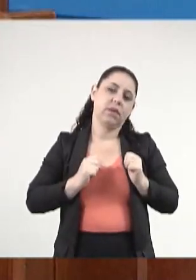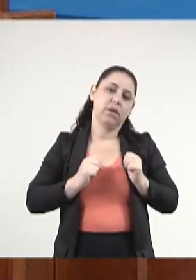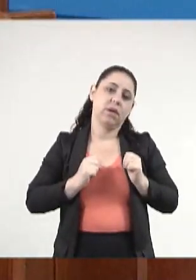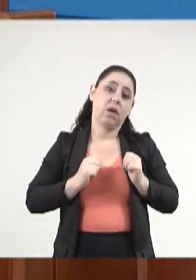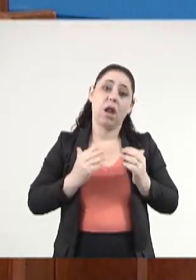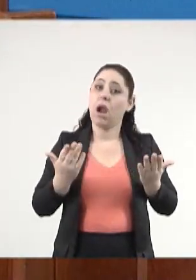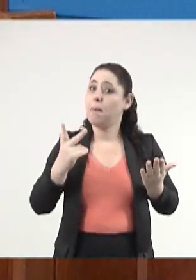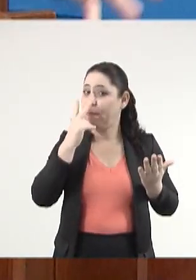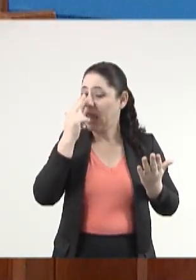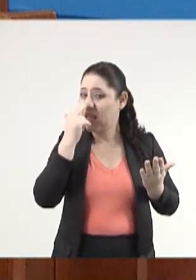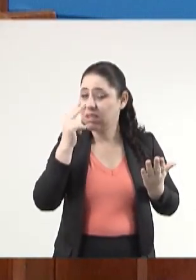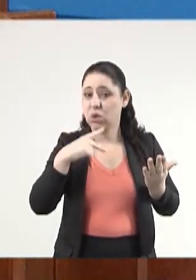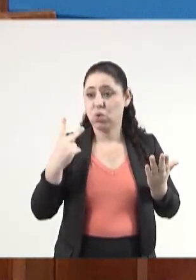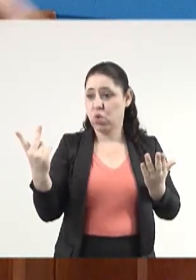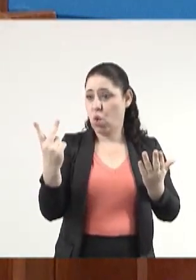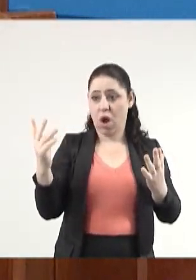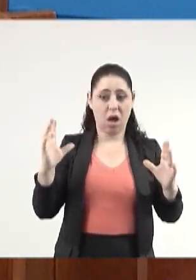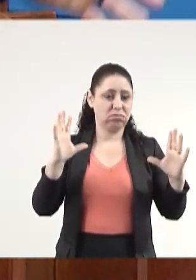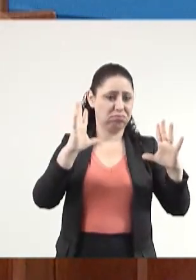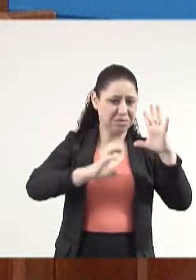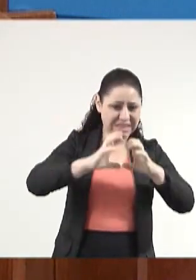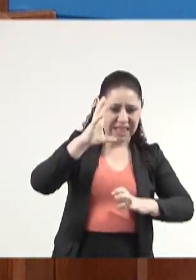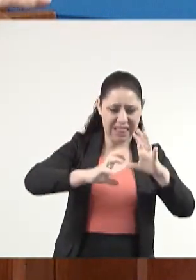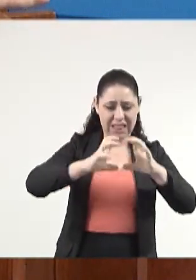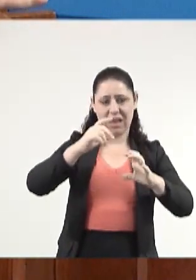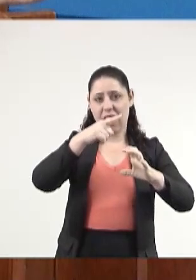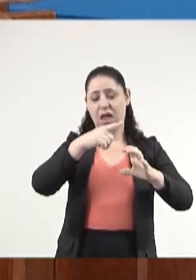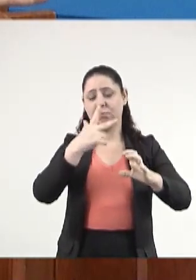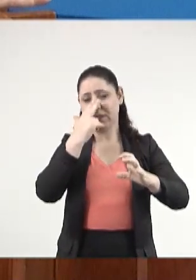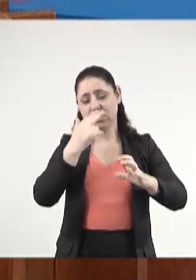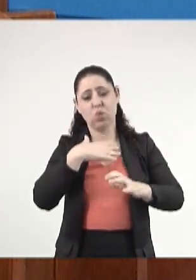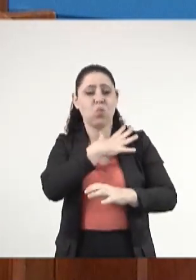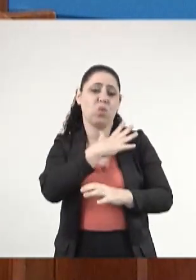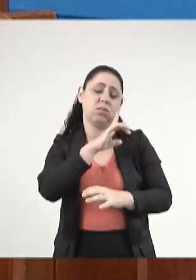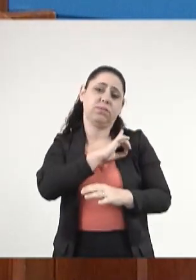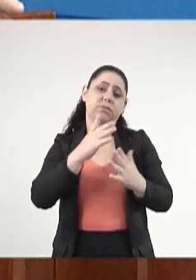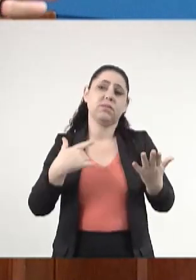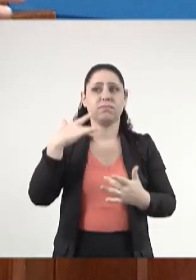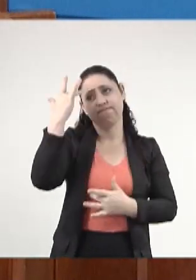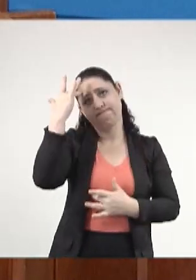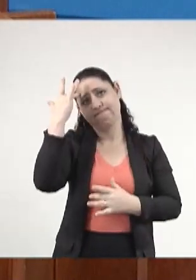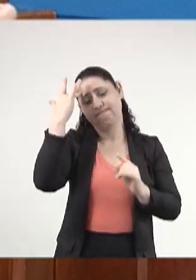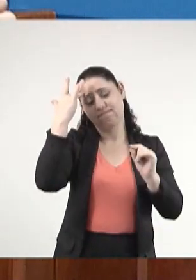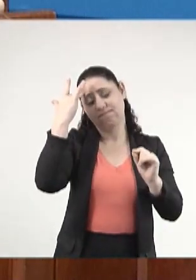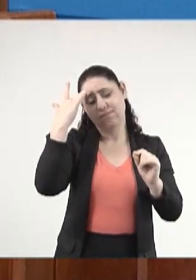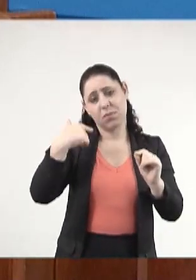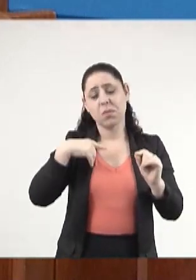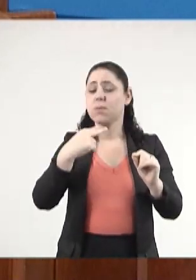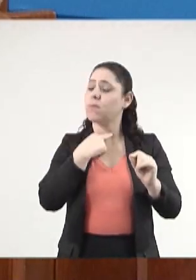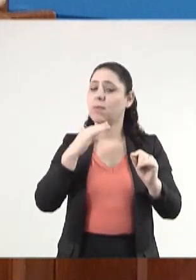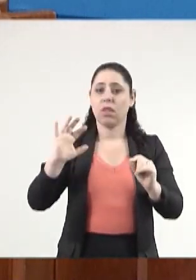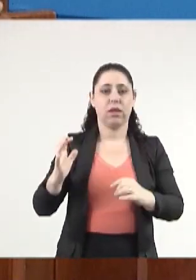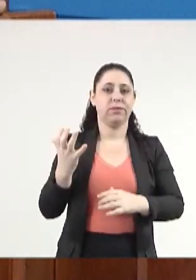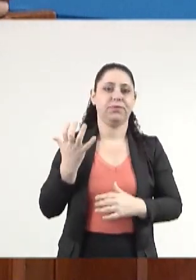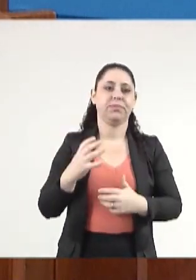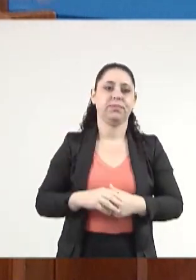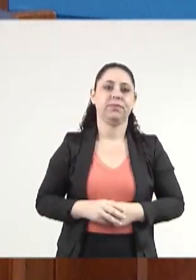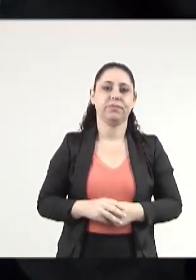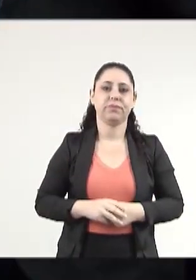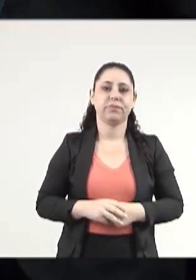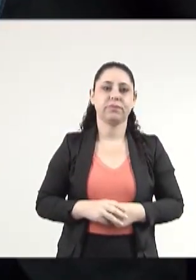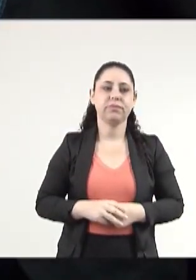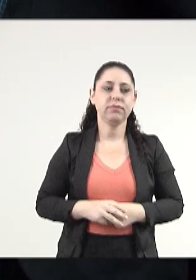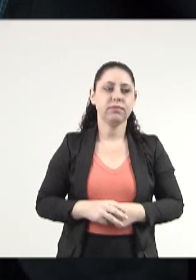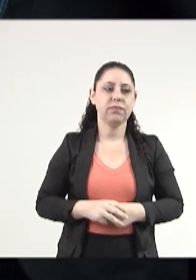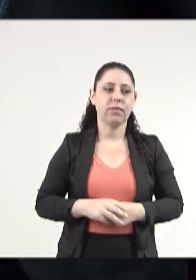e deixa as duas partes se degladiando ali, coronel. Então, eu acho que isso não pode acontecer.